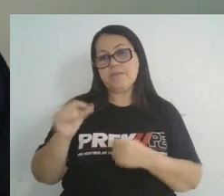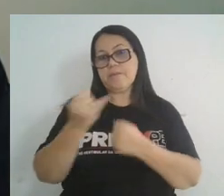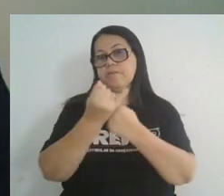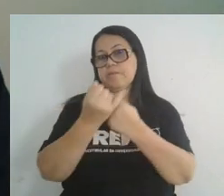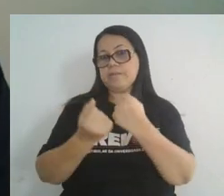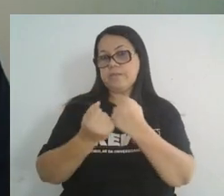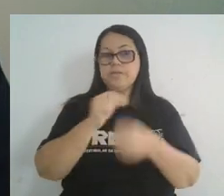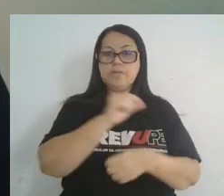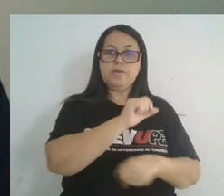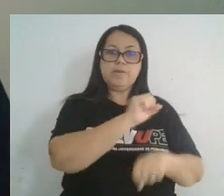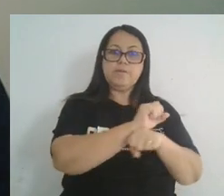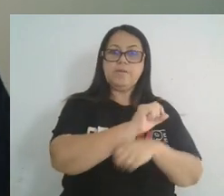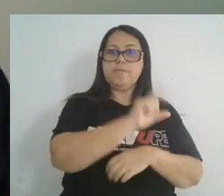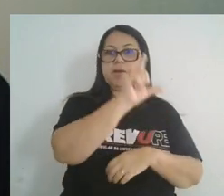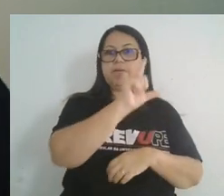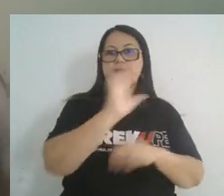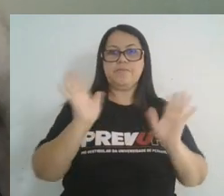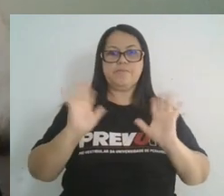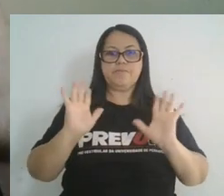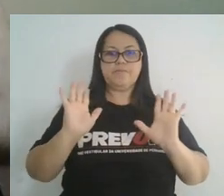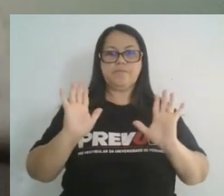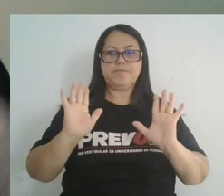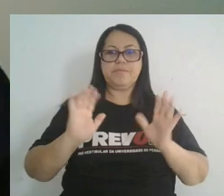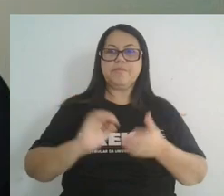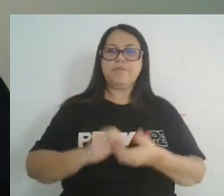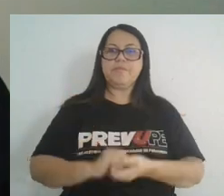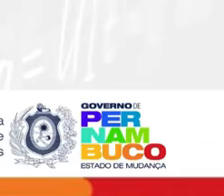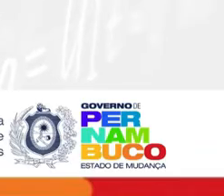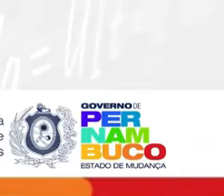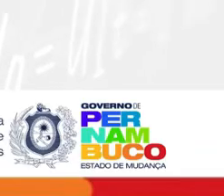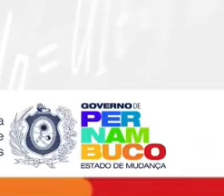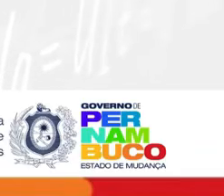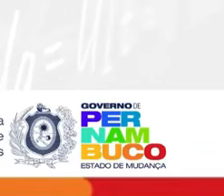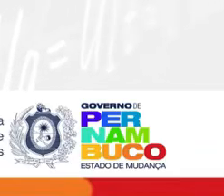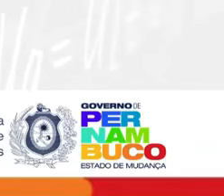menor do que coeficiente de atrito estático. Valeu, pessoal. Abraço.